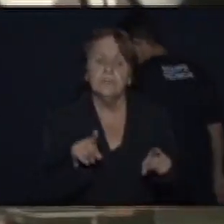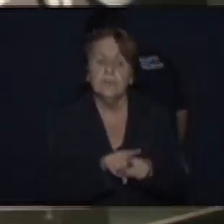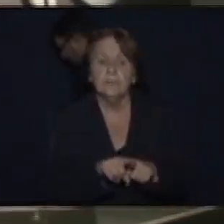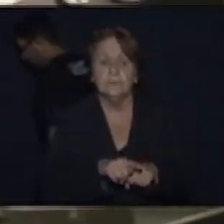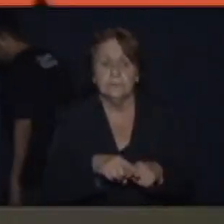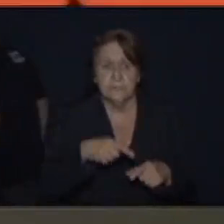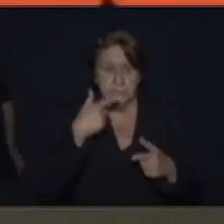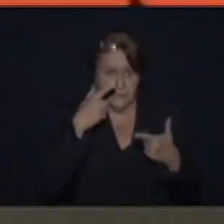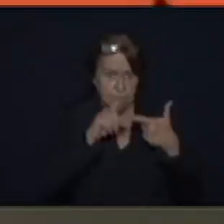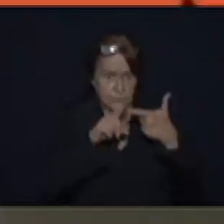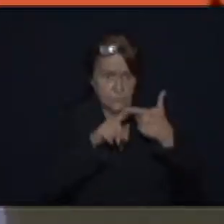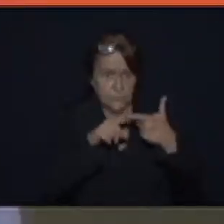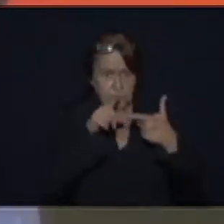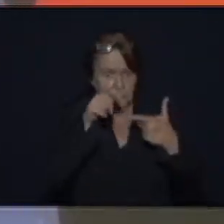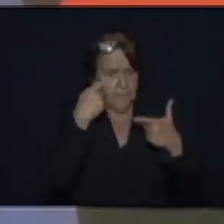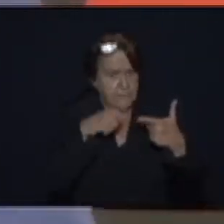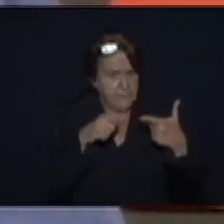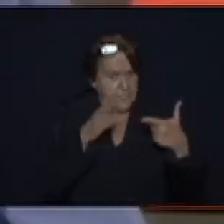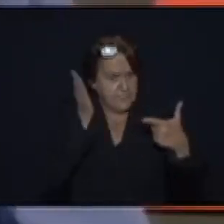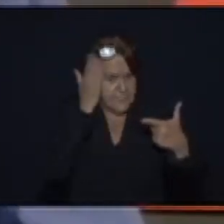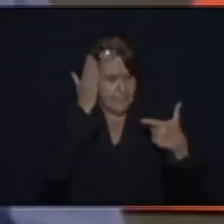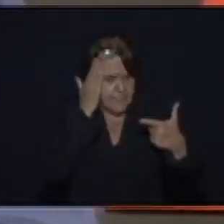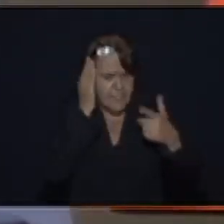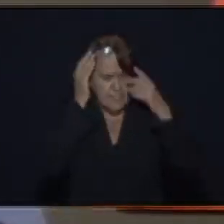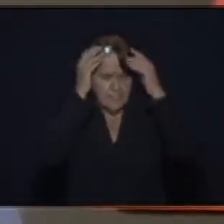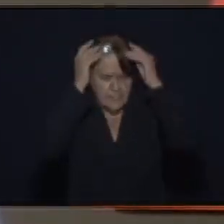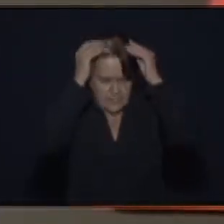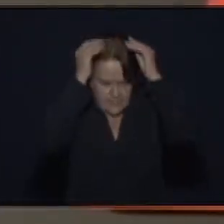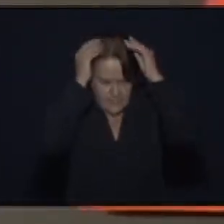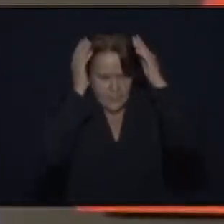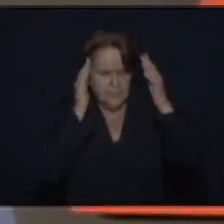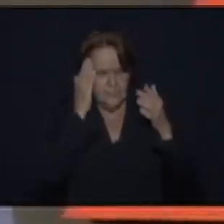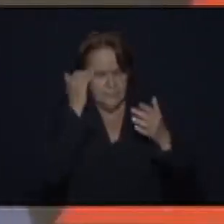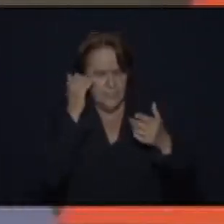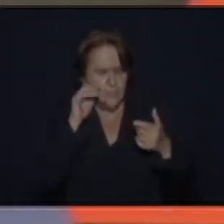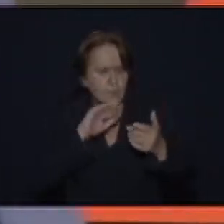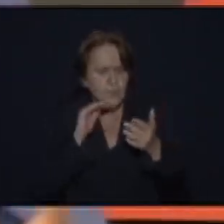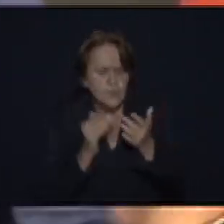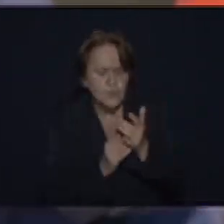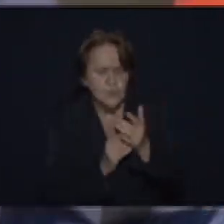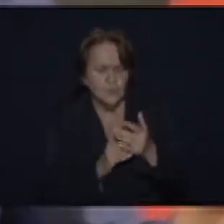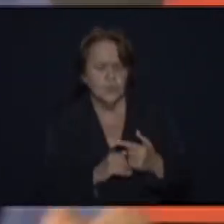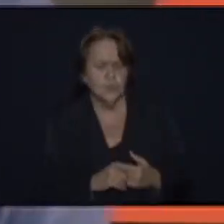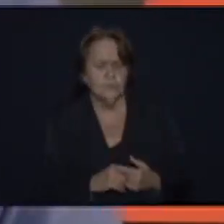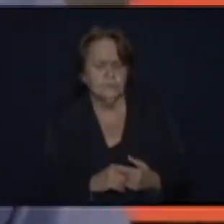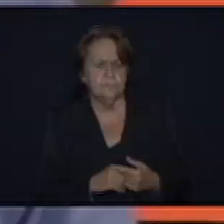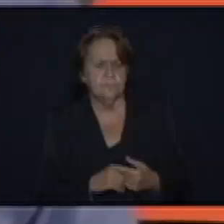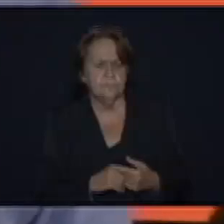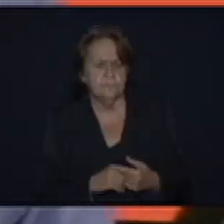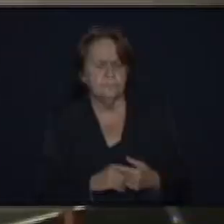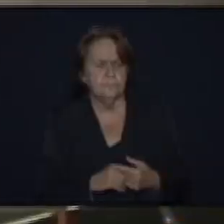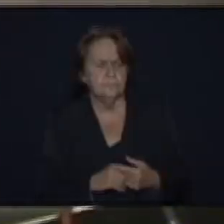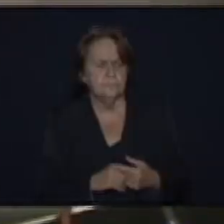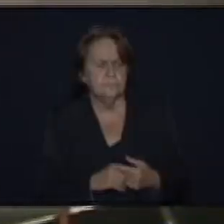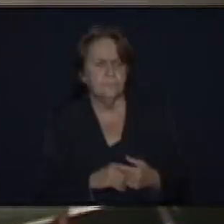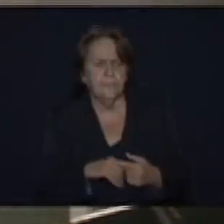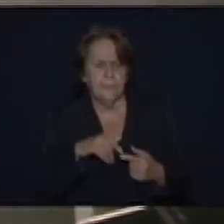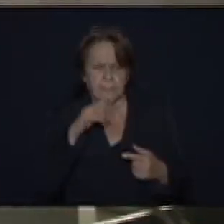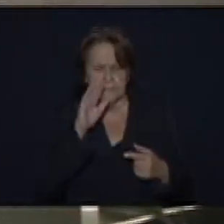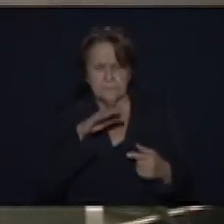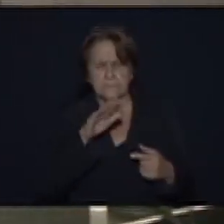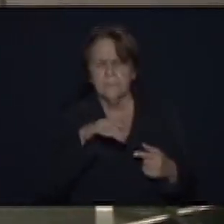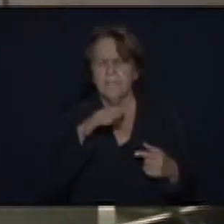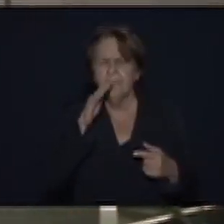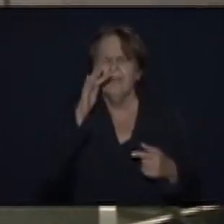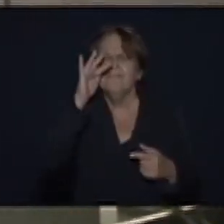divisão e eu vou dar um exemplo de um líder para mim que tem uma visão extraordinária e que impacta a gente até hoje no